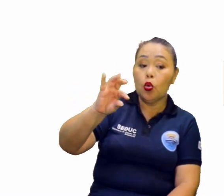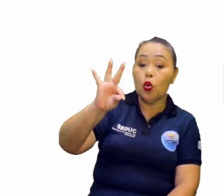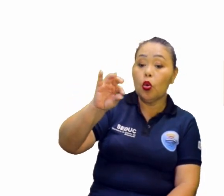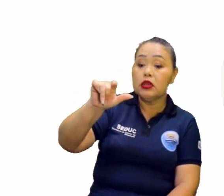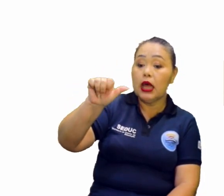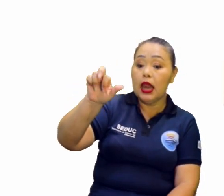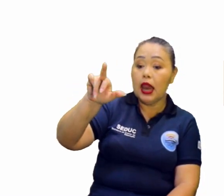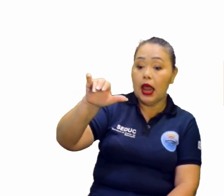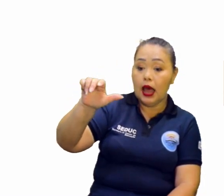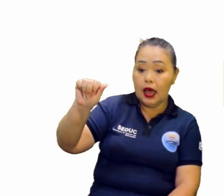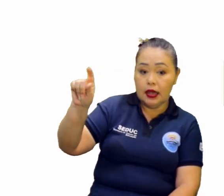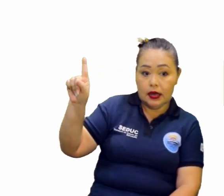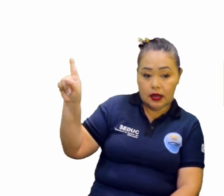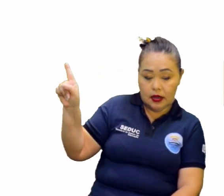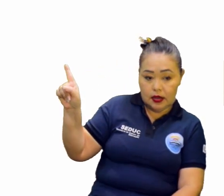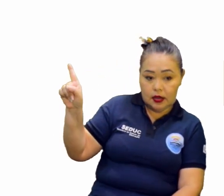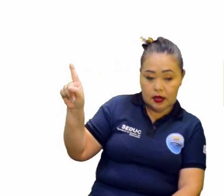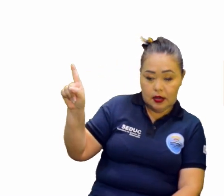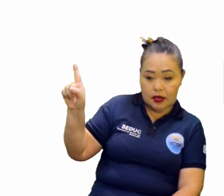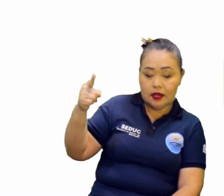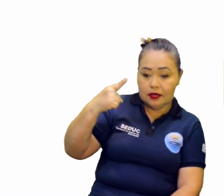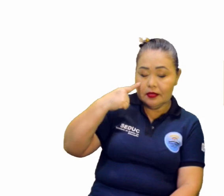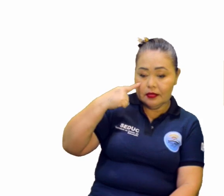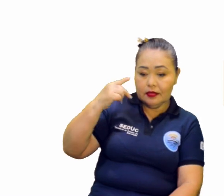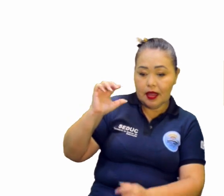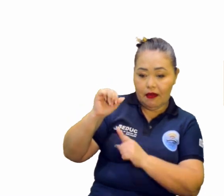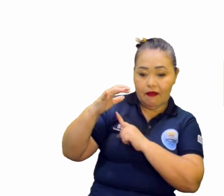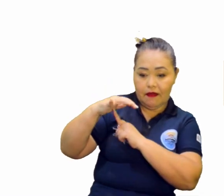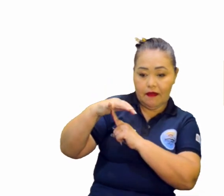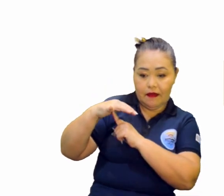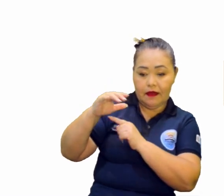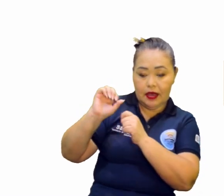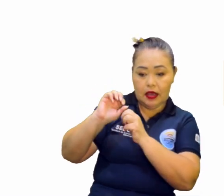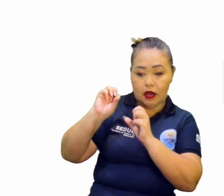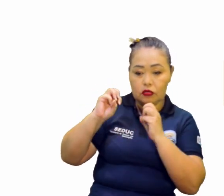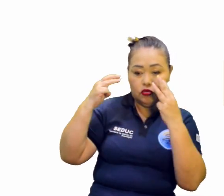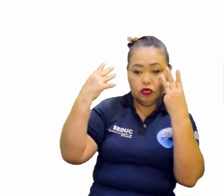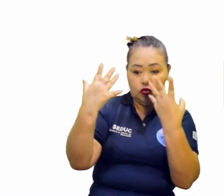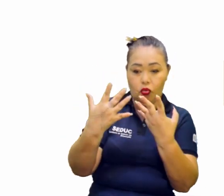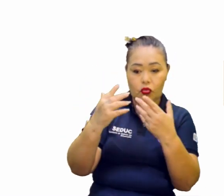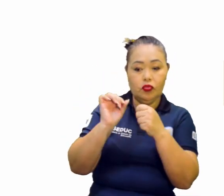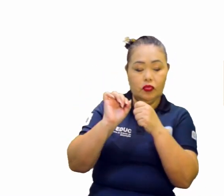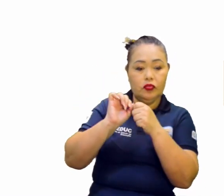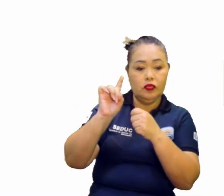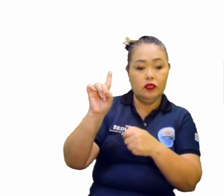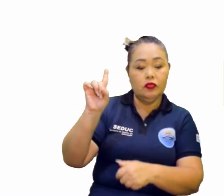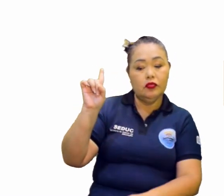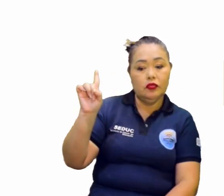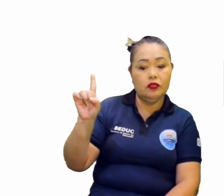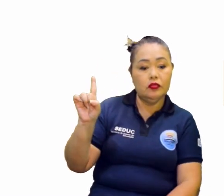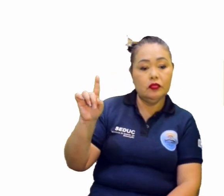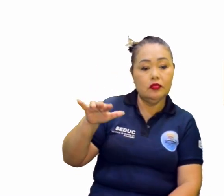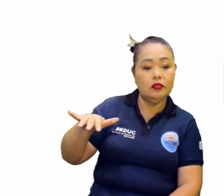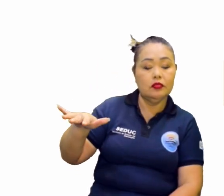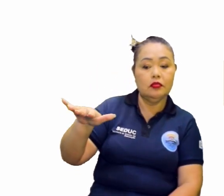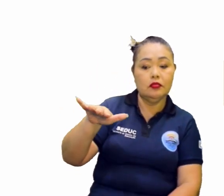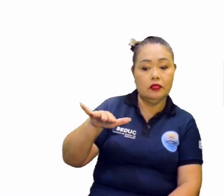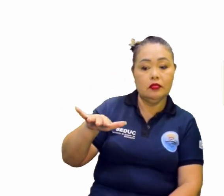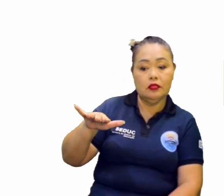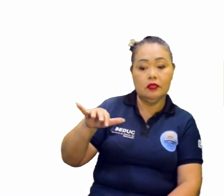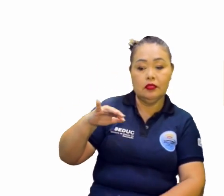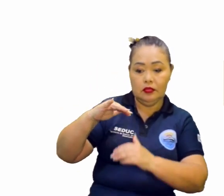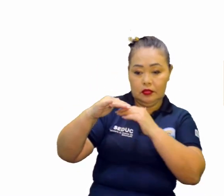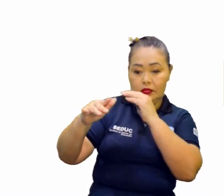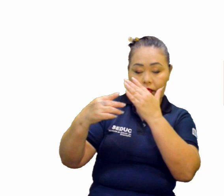no Rondônia Rural Show, você viu várias delas, né? Tinham ali algumas áreas de estudo, né? Com